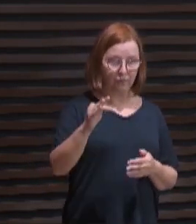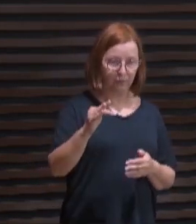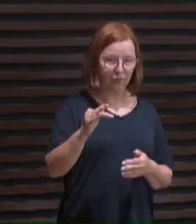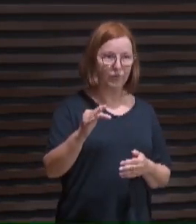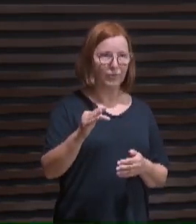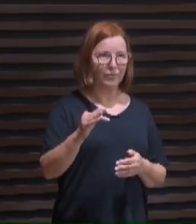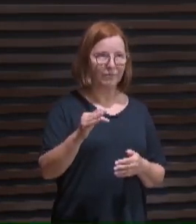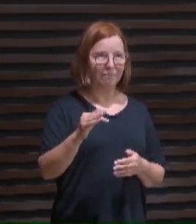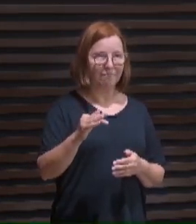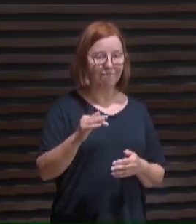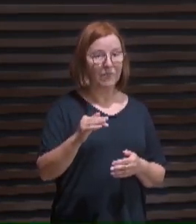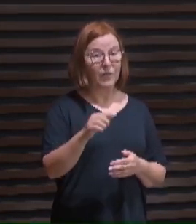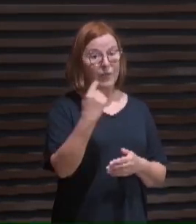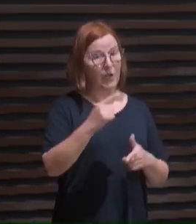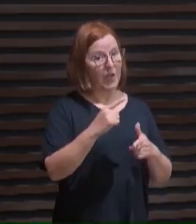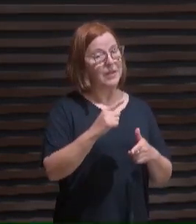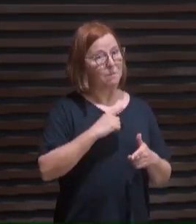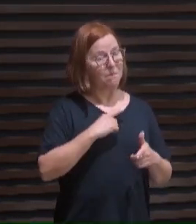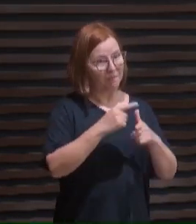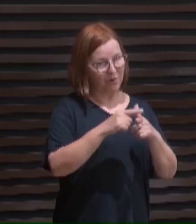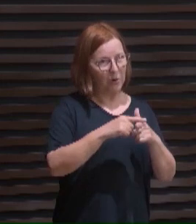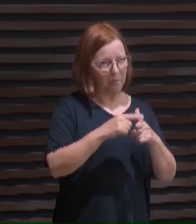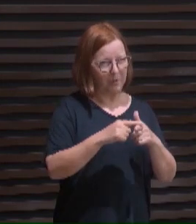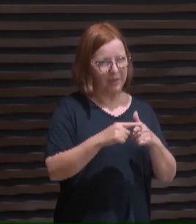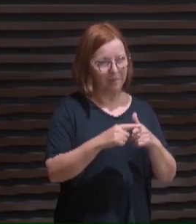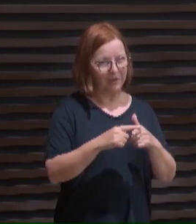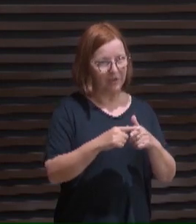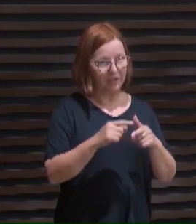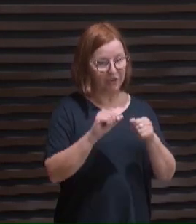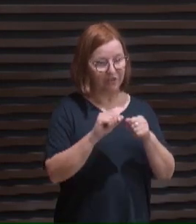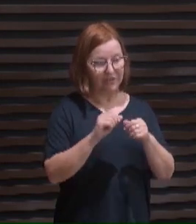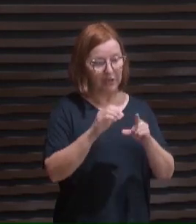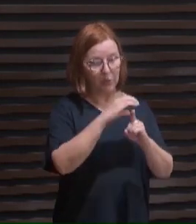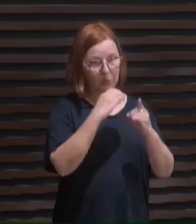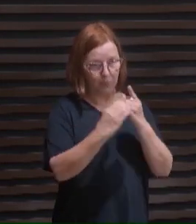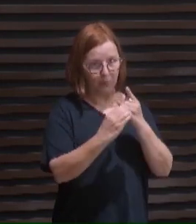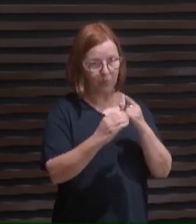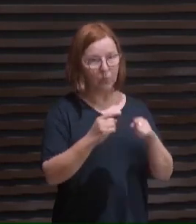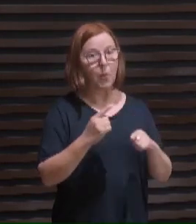nos reunirmos, porque eles vão pressionar contra